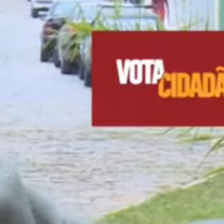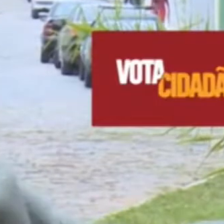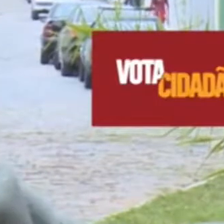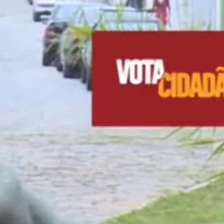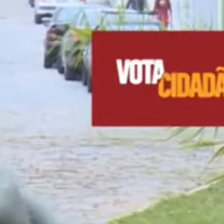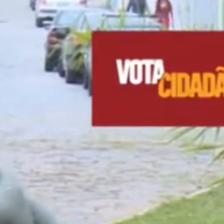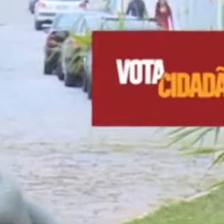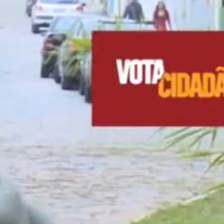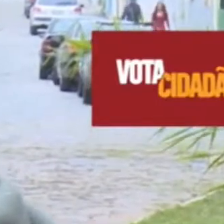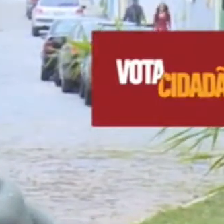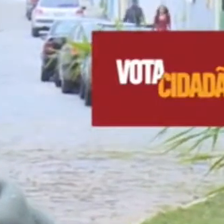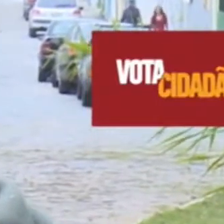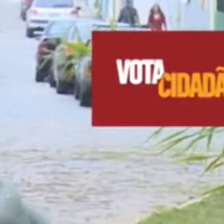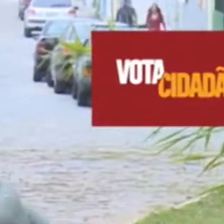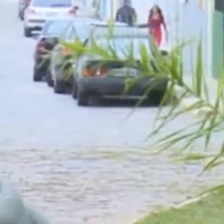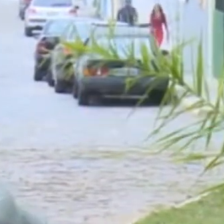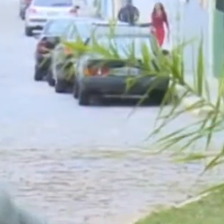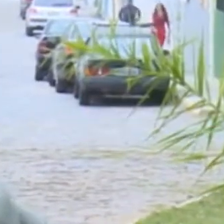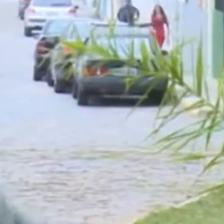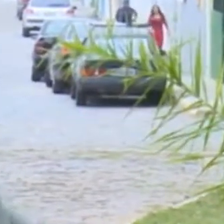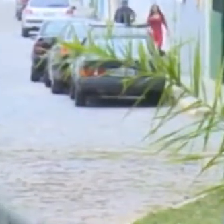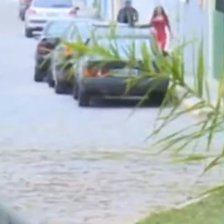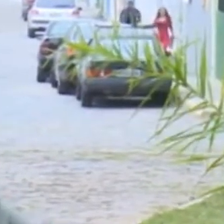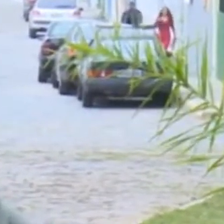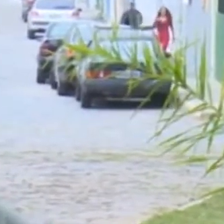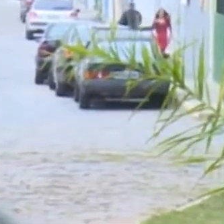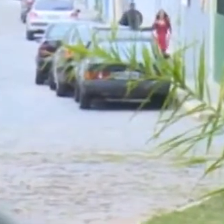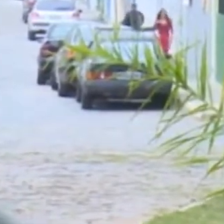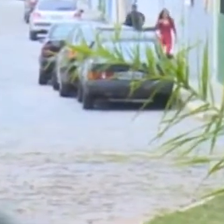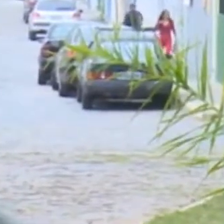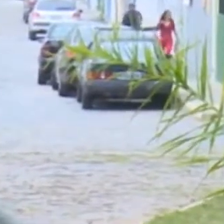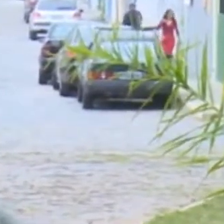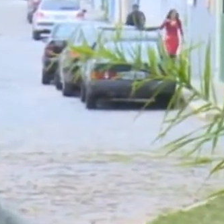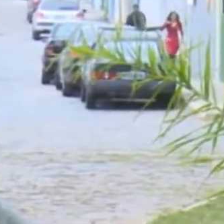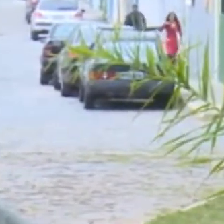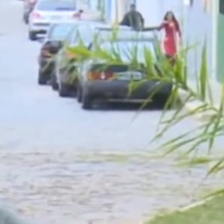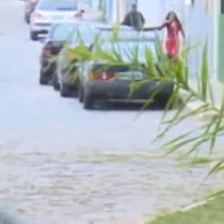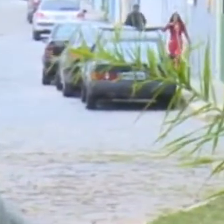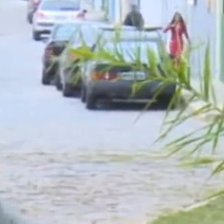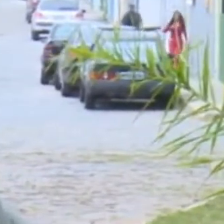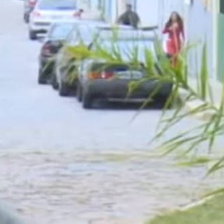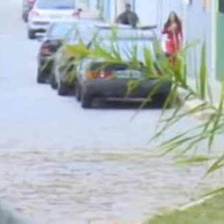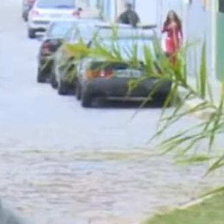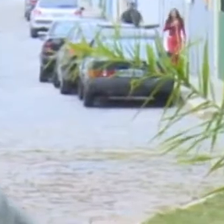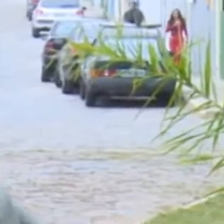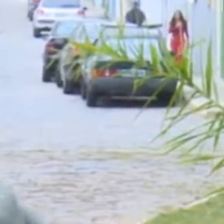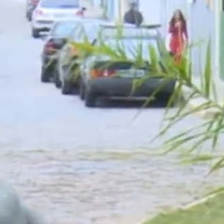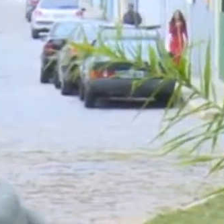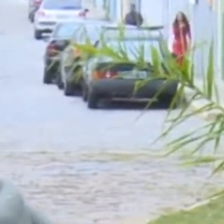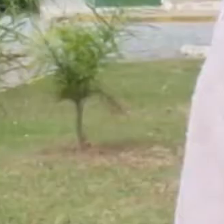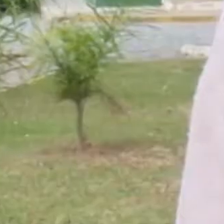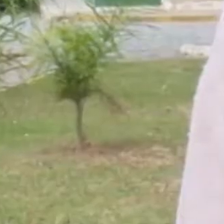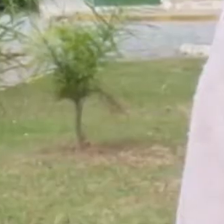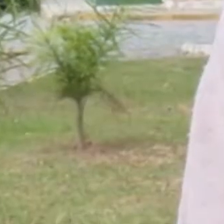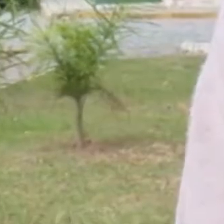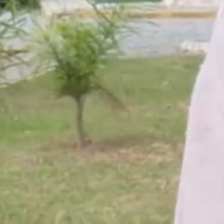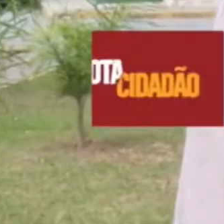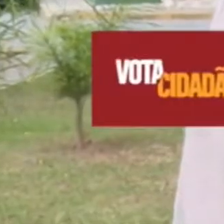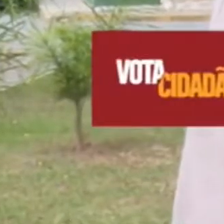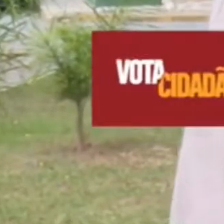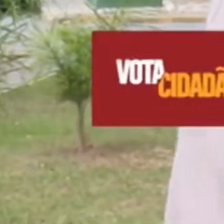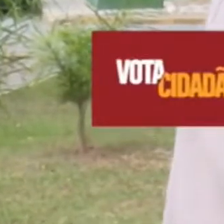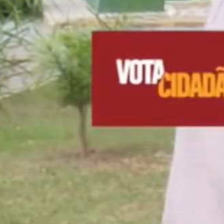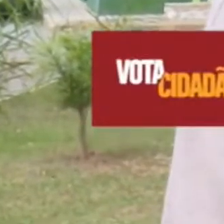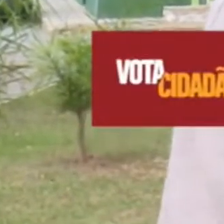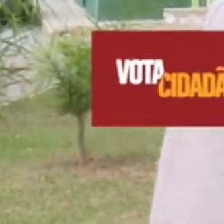às vezes é convênio, por conta que a empresa está pagando para ela, e ela não tem condição de pagar o remédio, ter dinheiro para isso. Eu concordo.